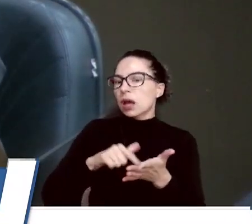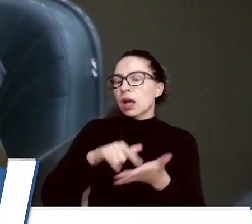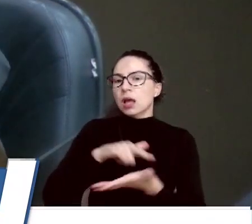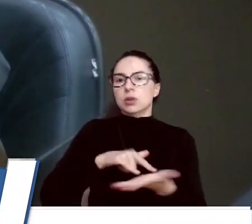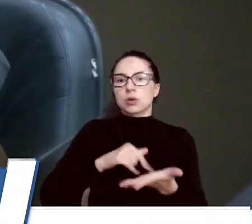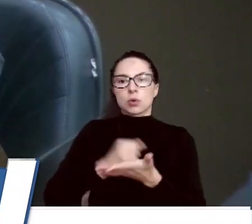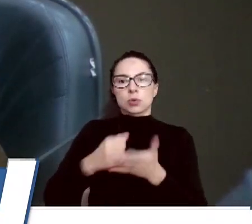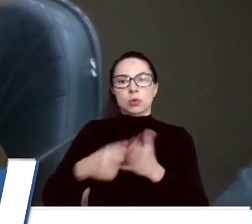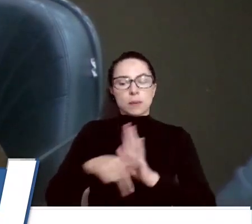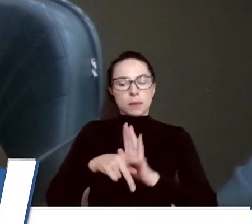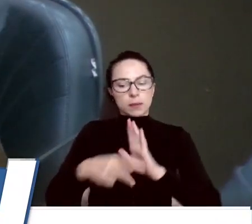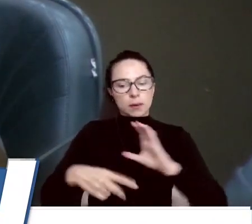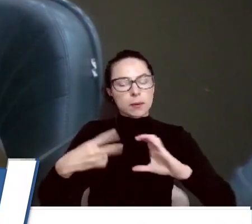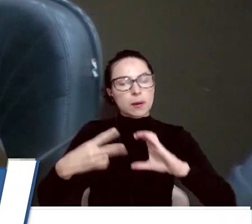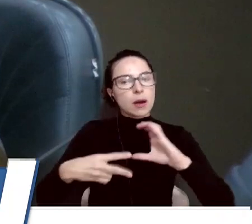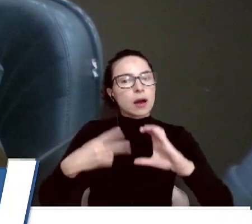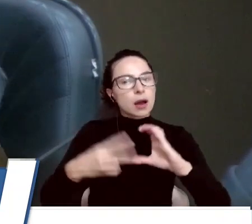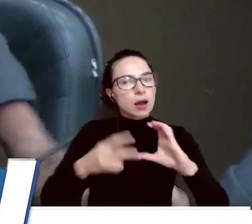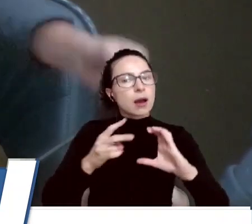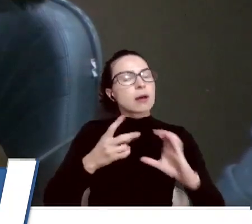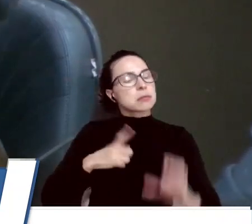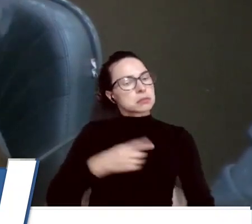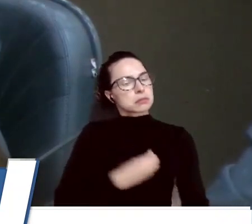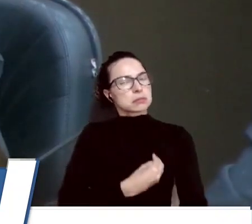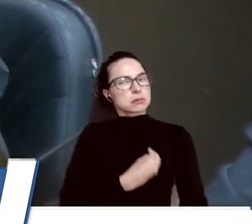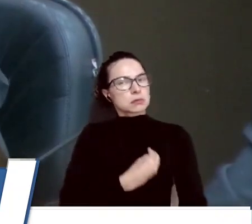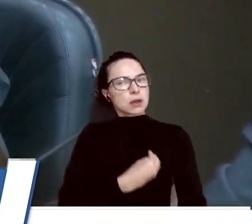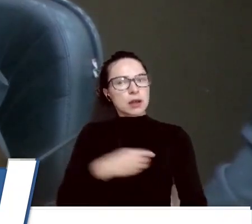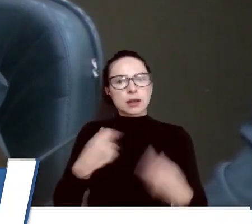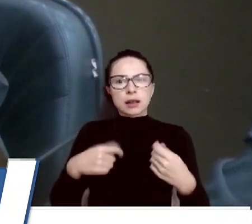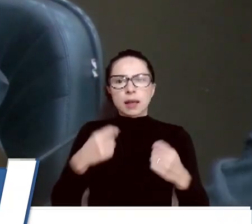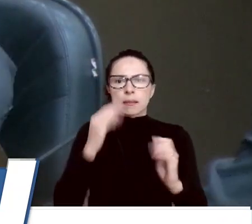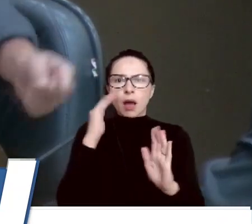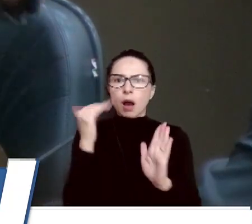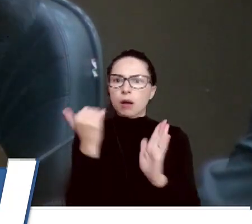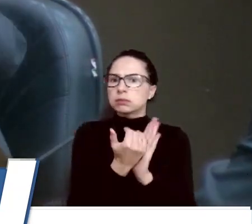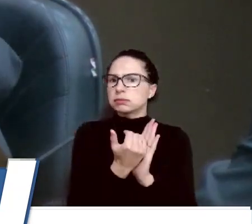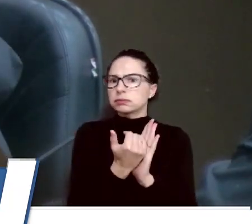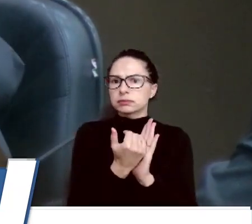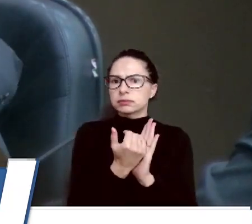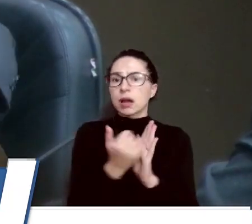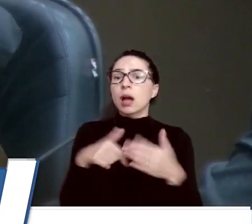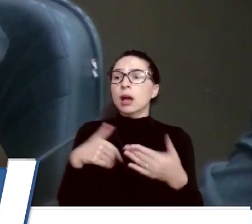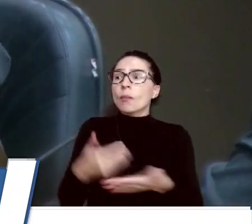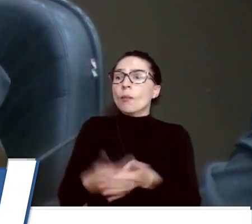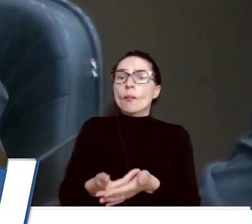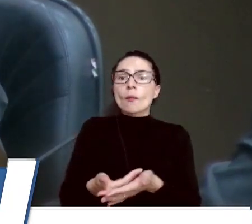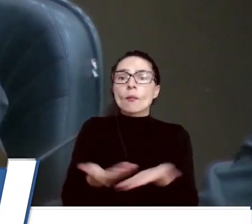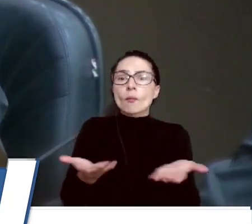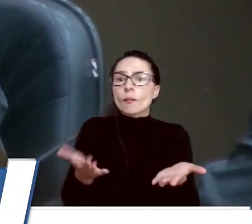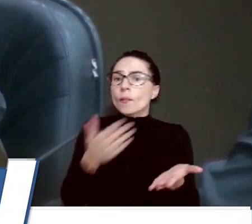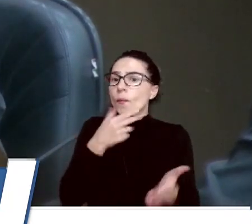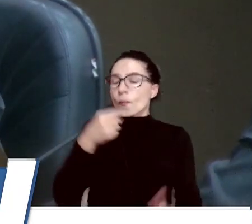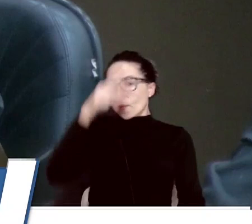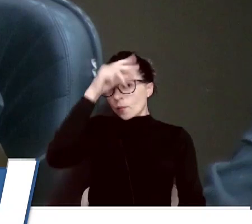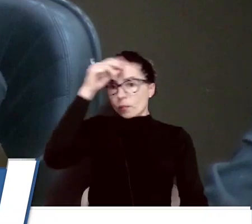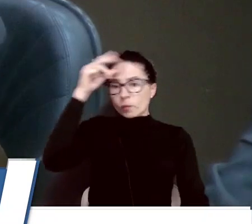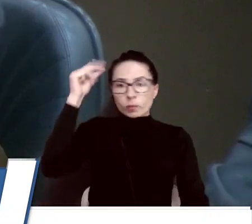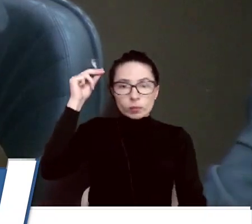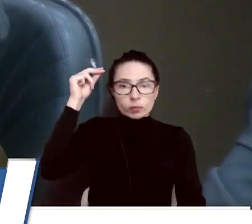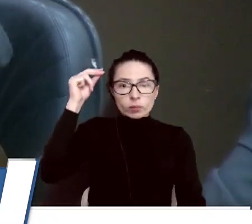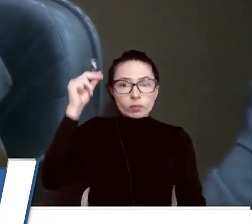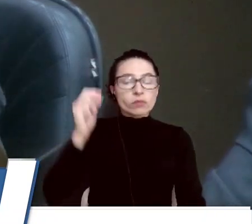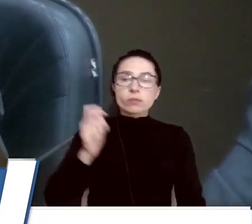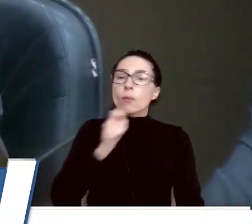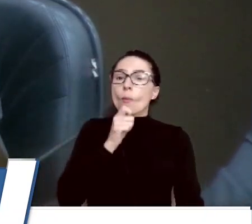esta casa, que está vigente e que precisa ser cumprido. E até agora, o prefeito municipal não